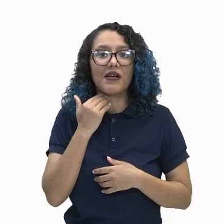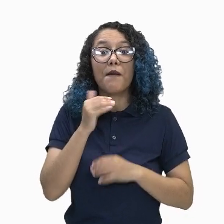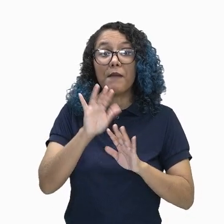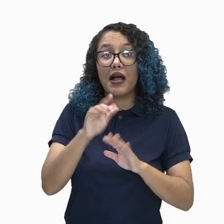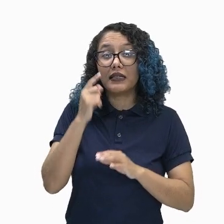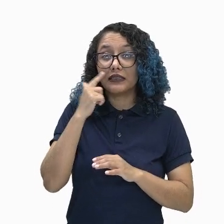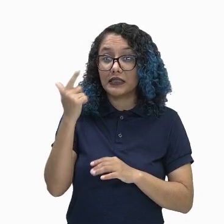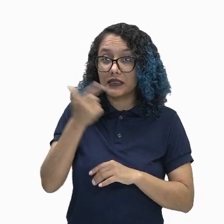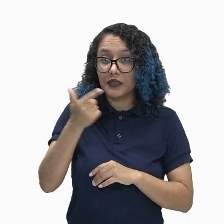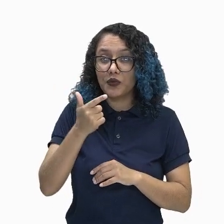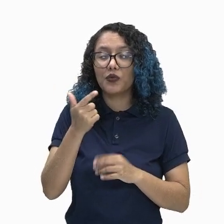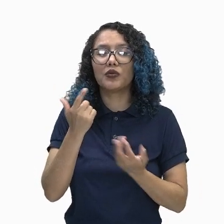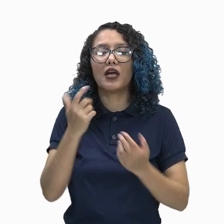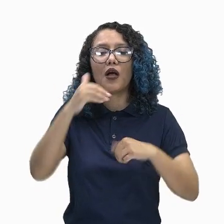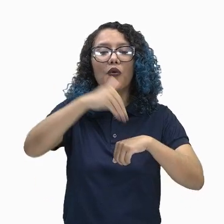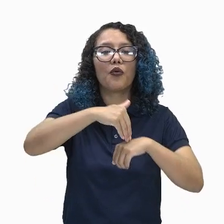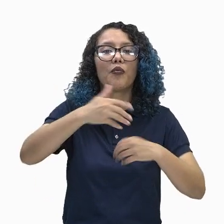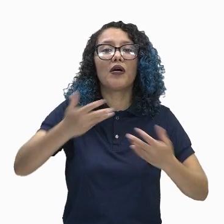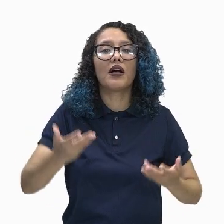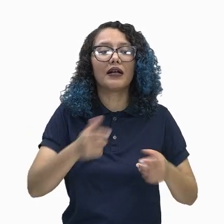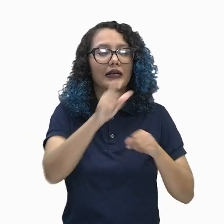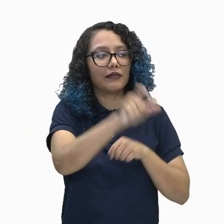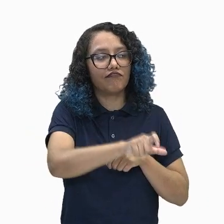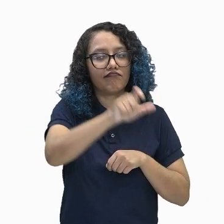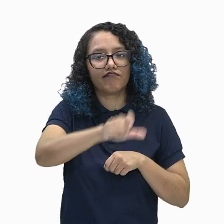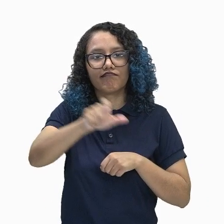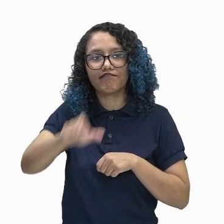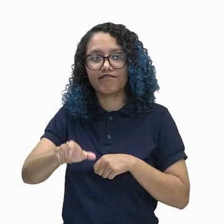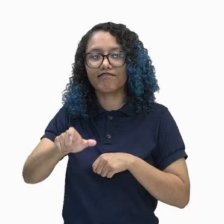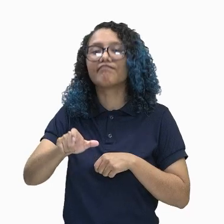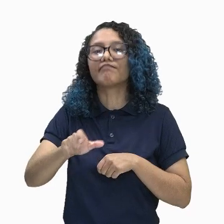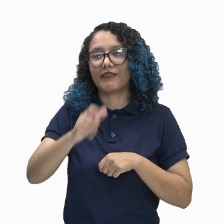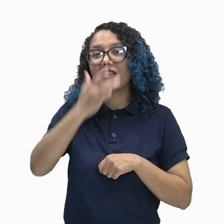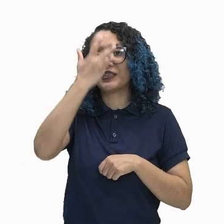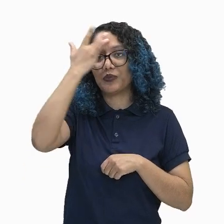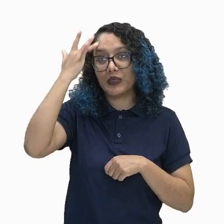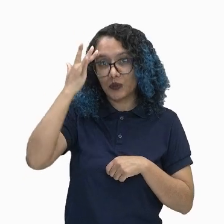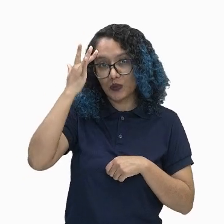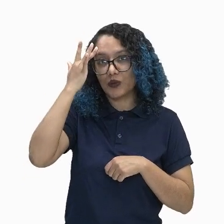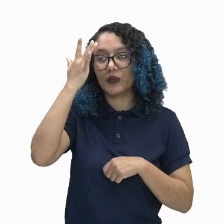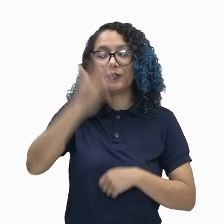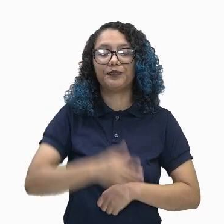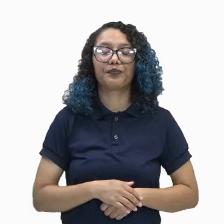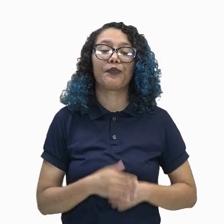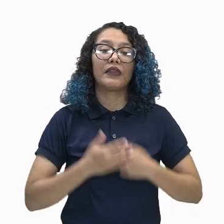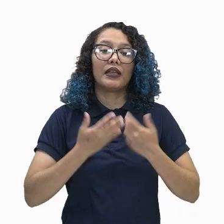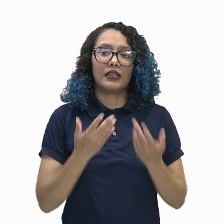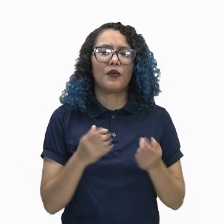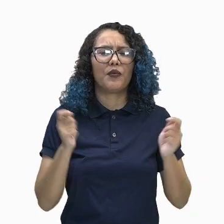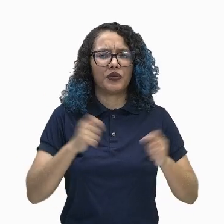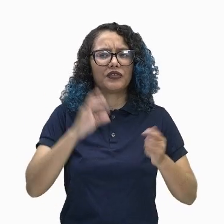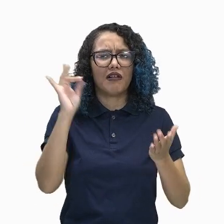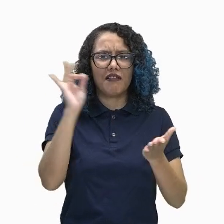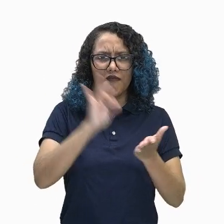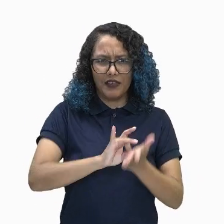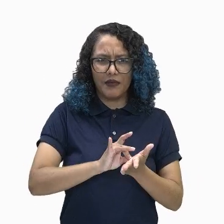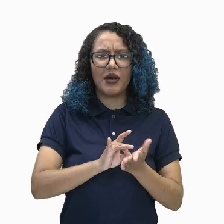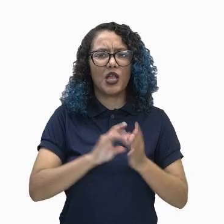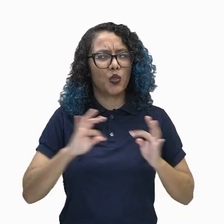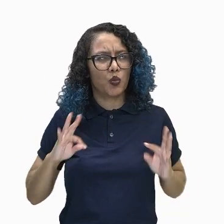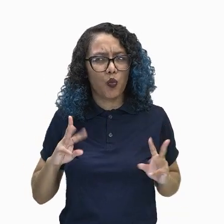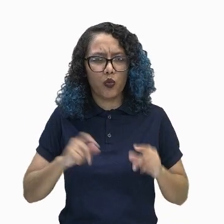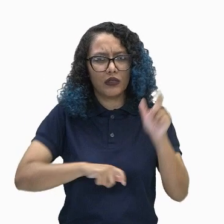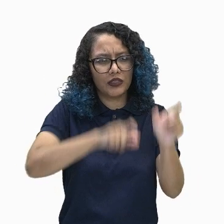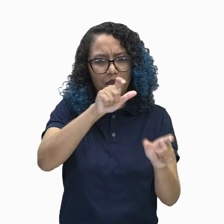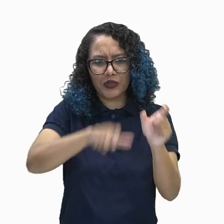uma opinião diferente, coloca a culpa nas pessoas, nos usuários, ok? Será que eu posso afirmar de maneira categórica que todas as pessoas